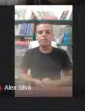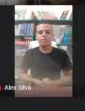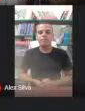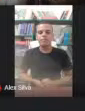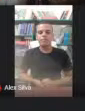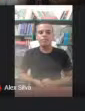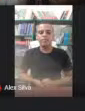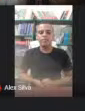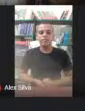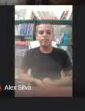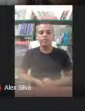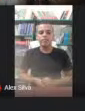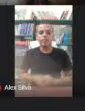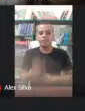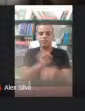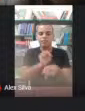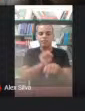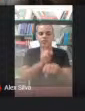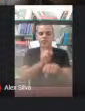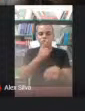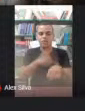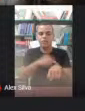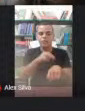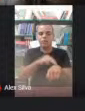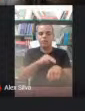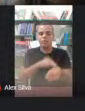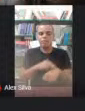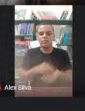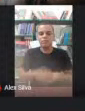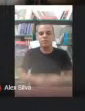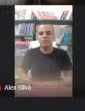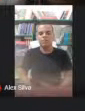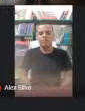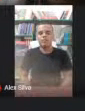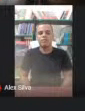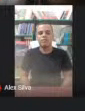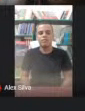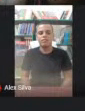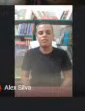Então só um minutinho, viu? Deixa eu ver.